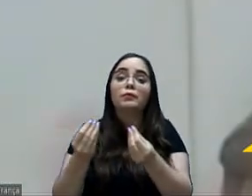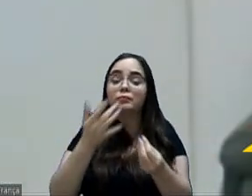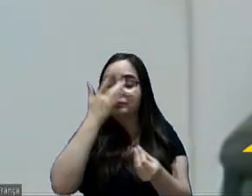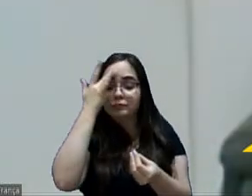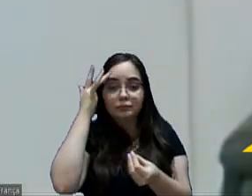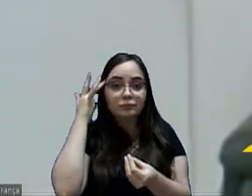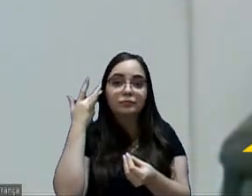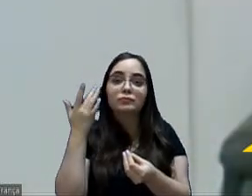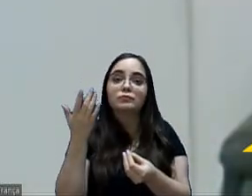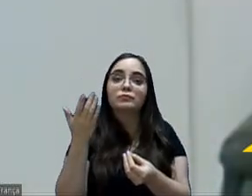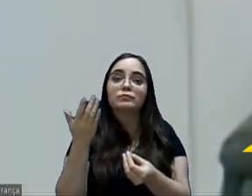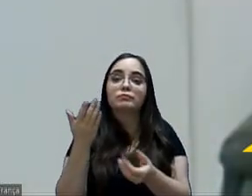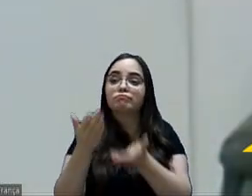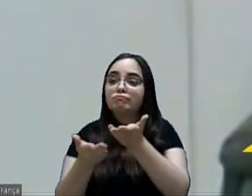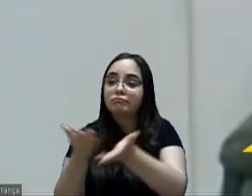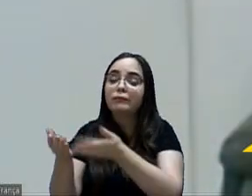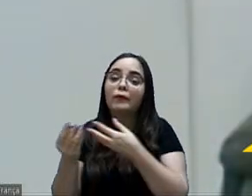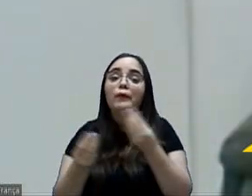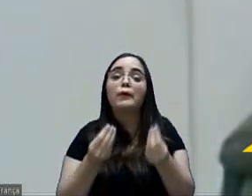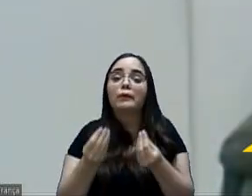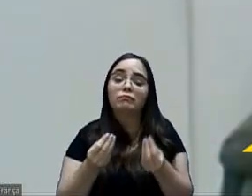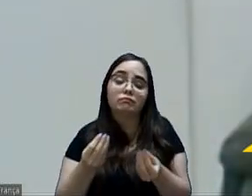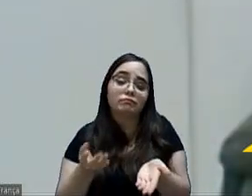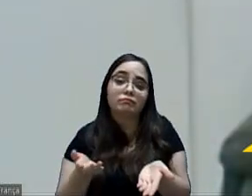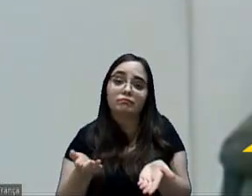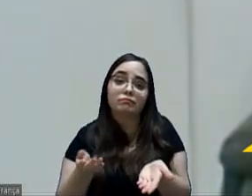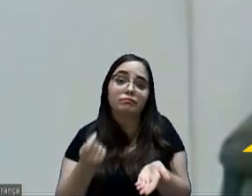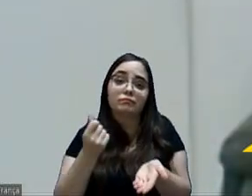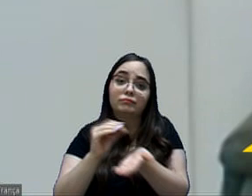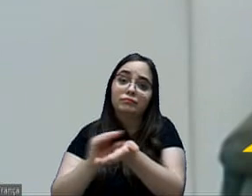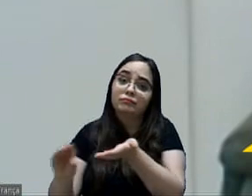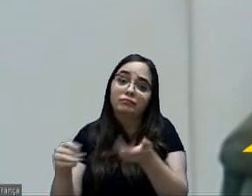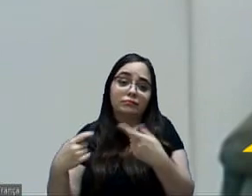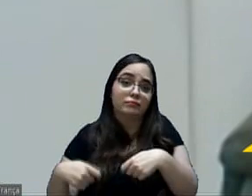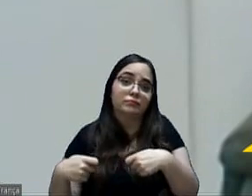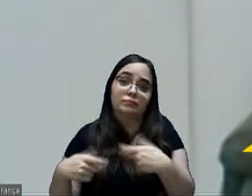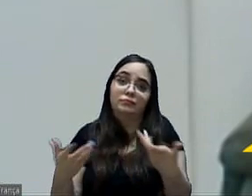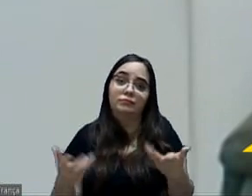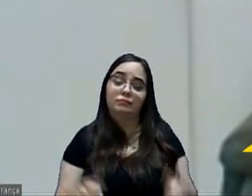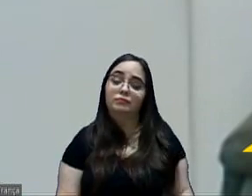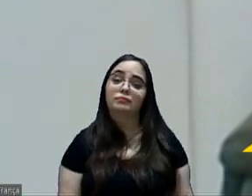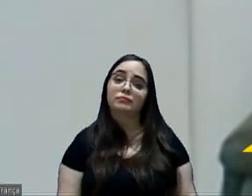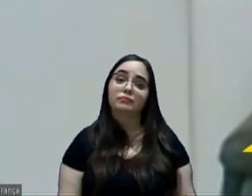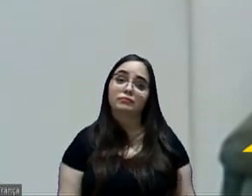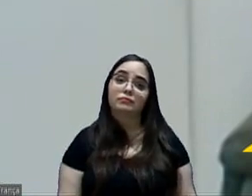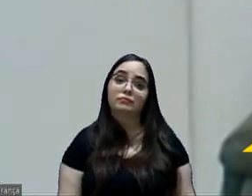fazendo o trabalho social que eles têm que fazer, perdendo toda essa receita?